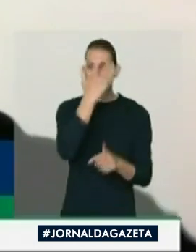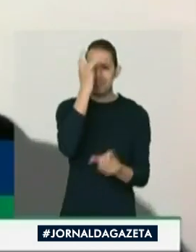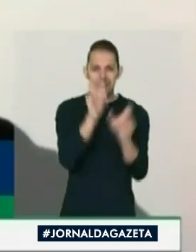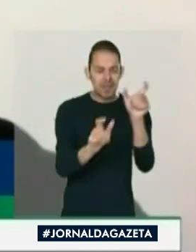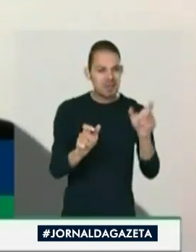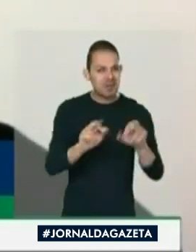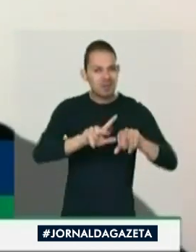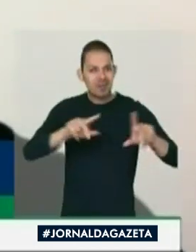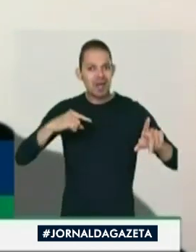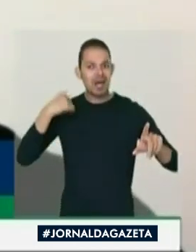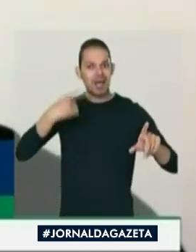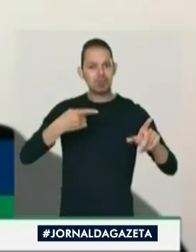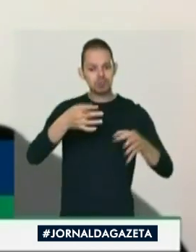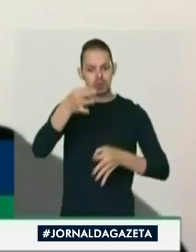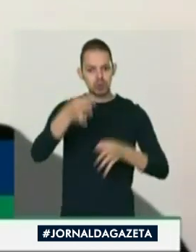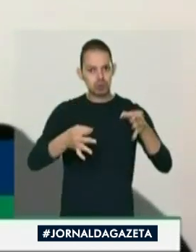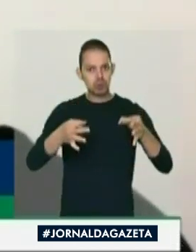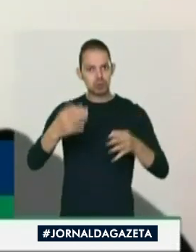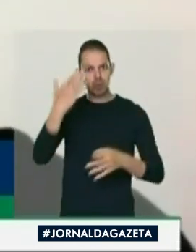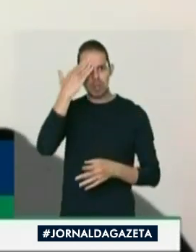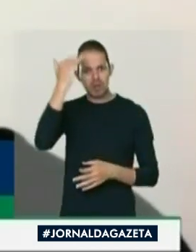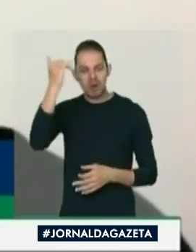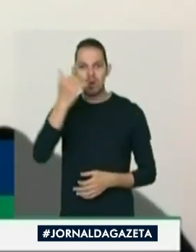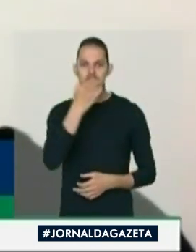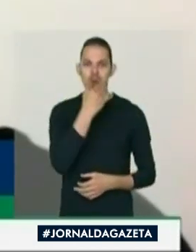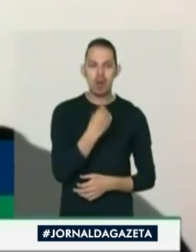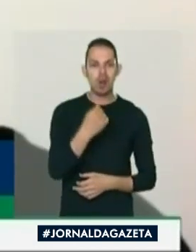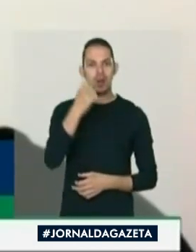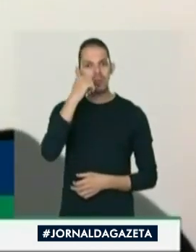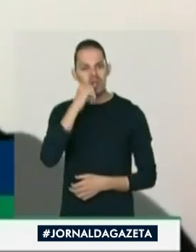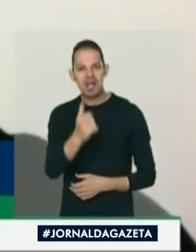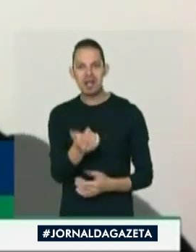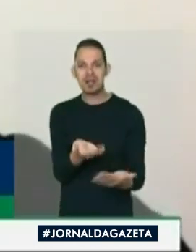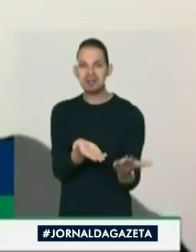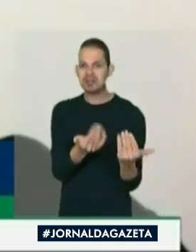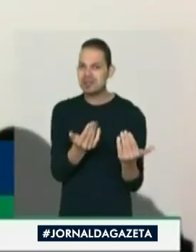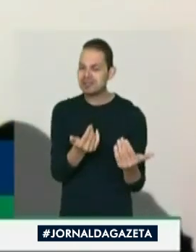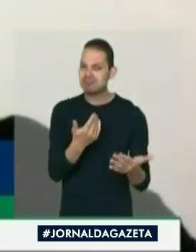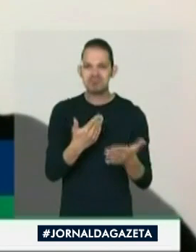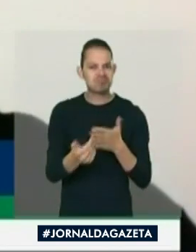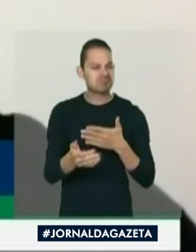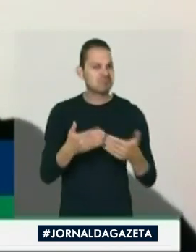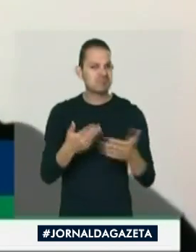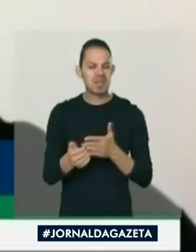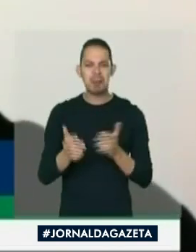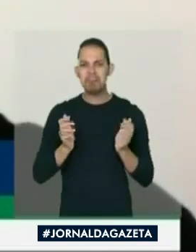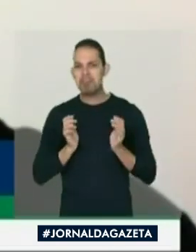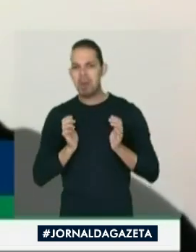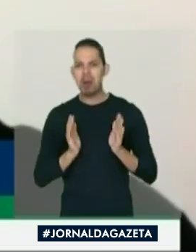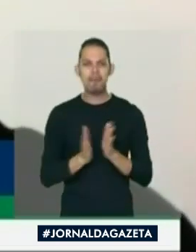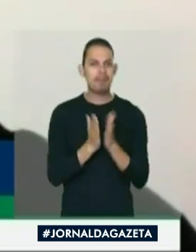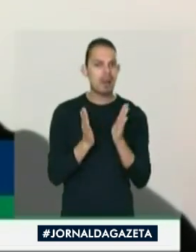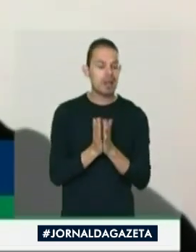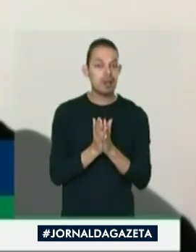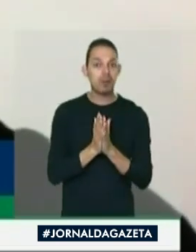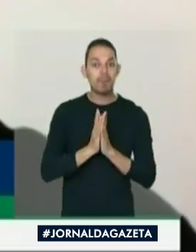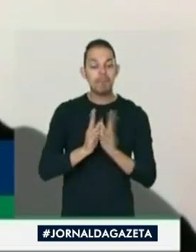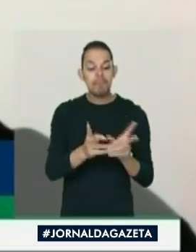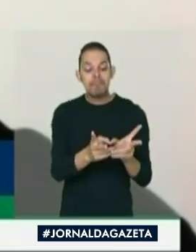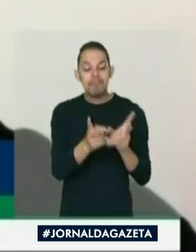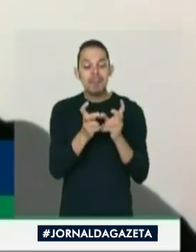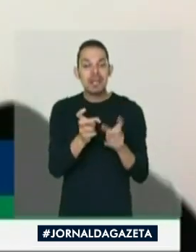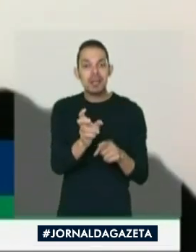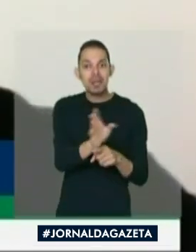juristas, renomadas, senhoras, senhores, adolescentes ou qualquer tipo de classe social, que perceberam